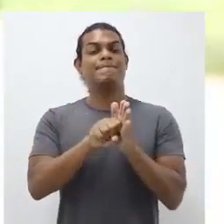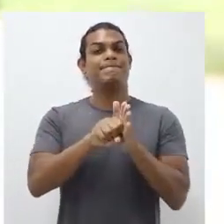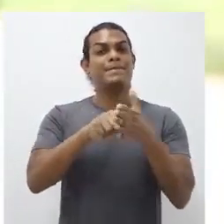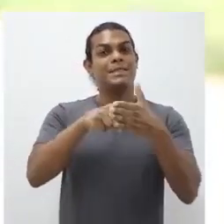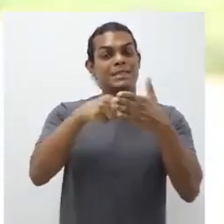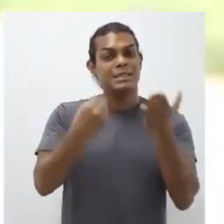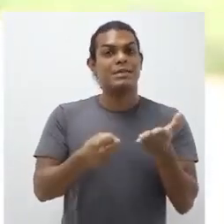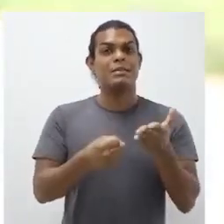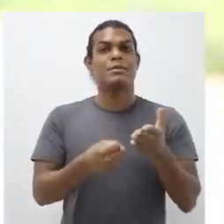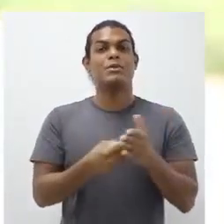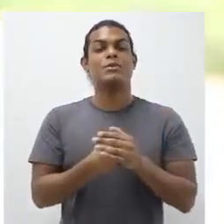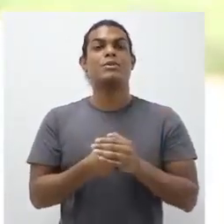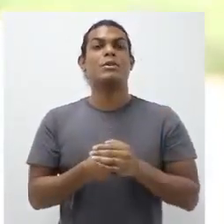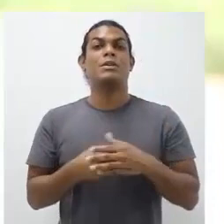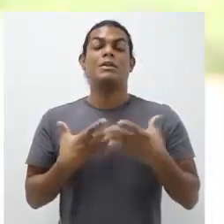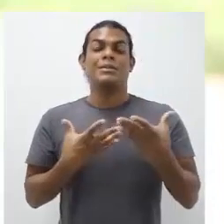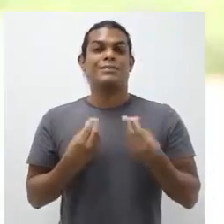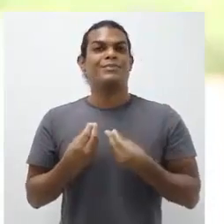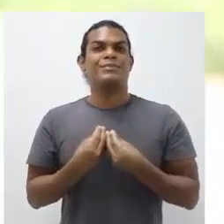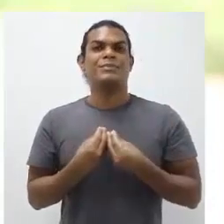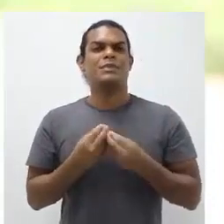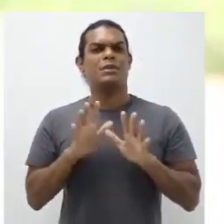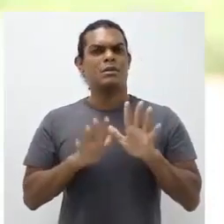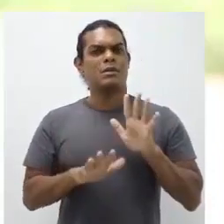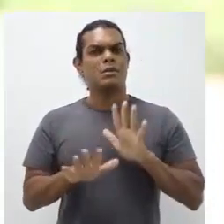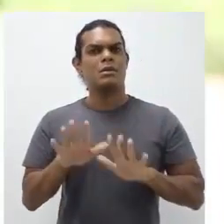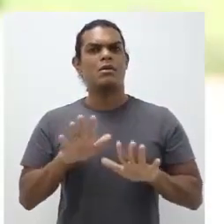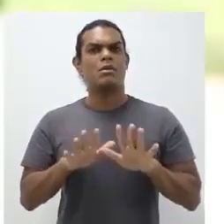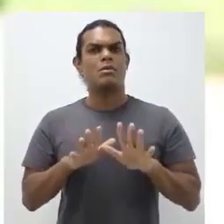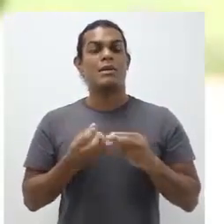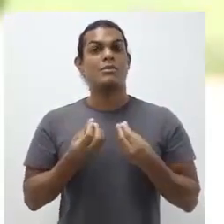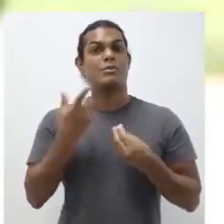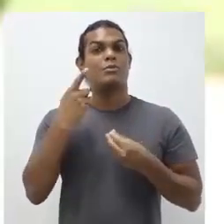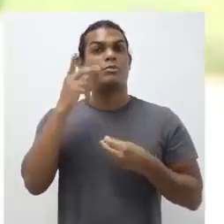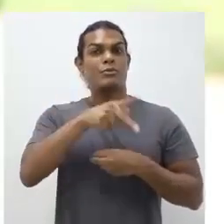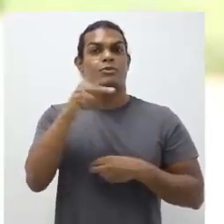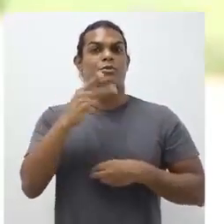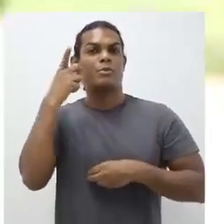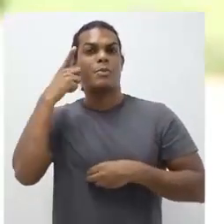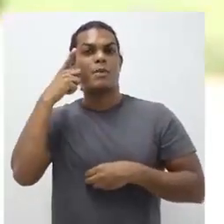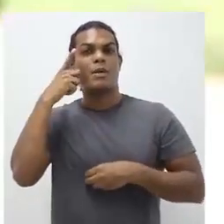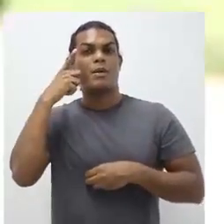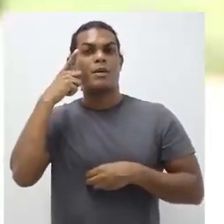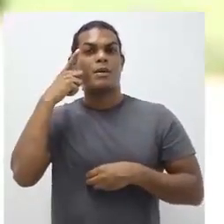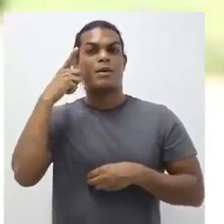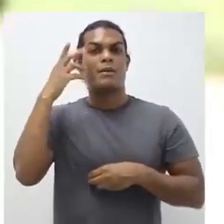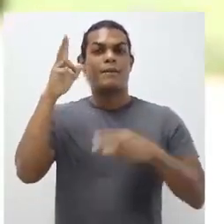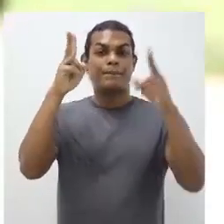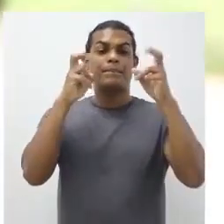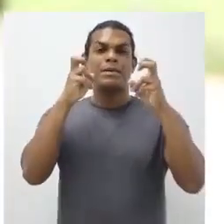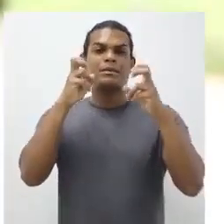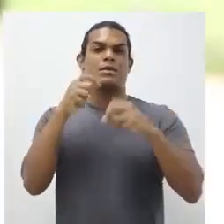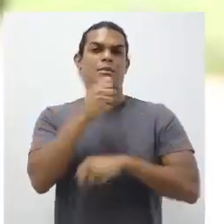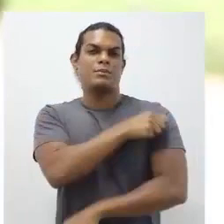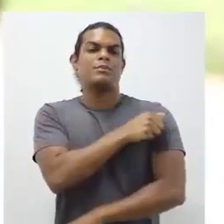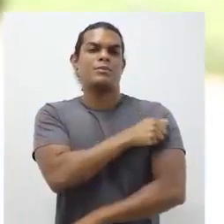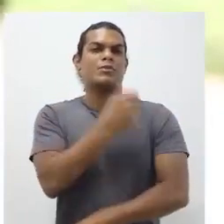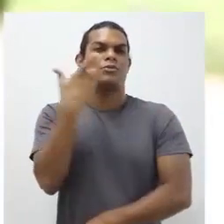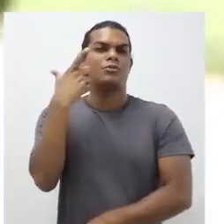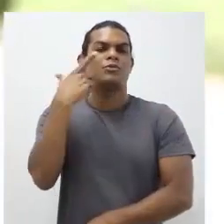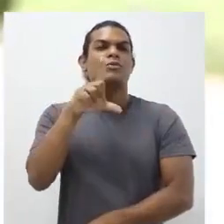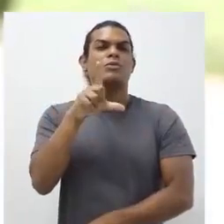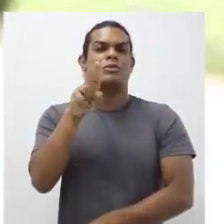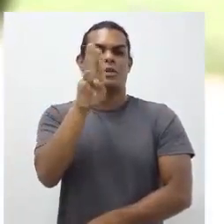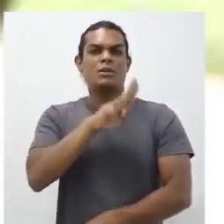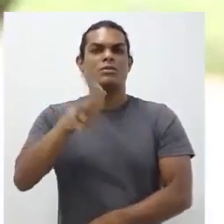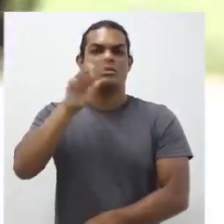que nesse primeiro momento o aluno consegue manusear, o aluno consegue lidar bem, porque ele faz parte de uma geração que